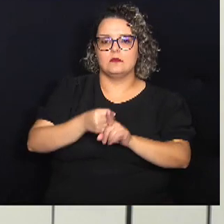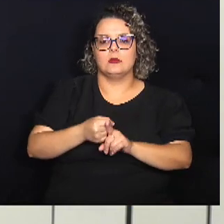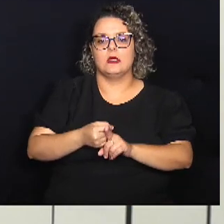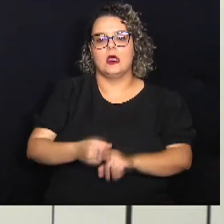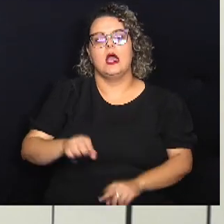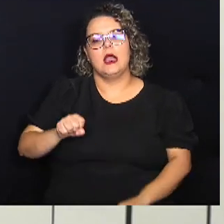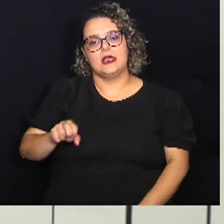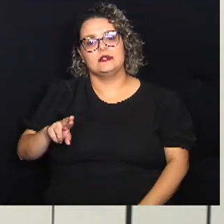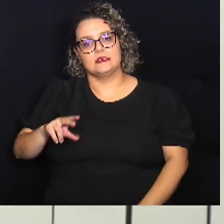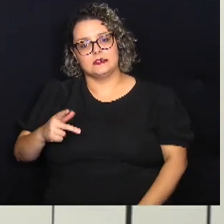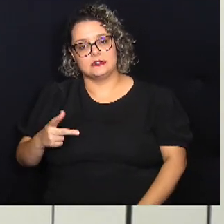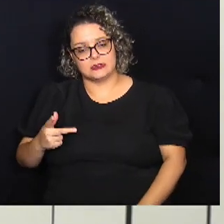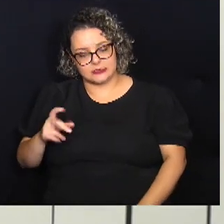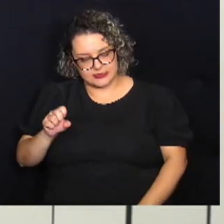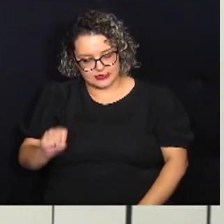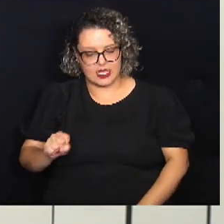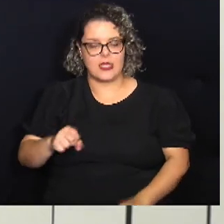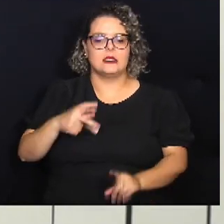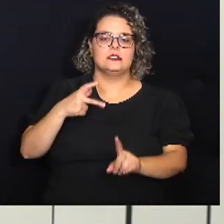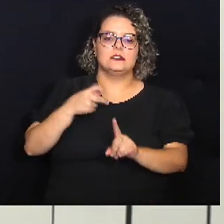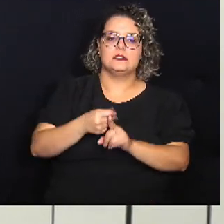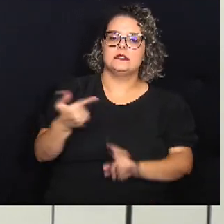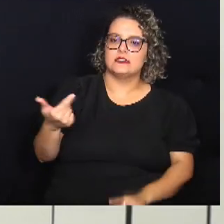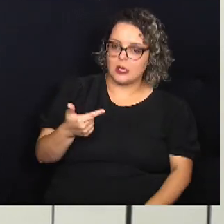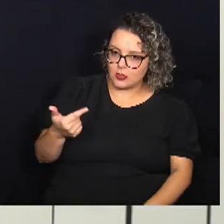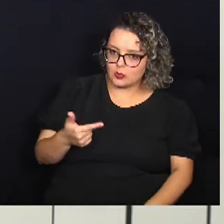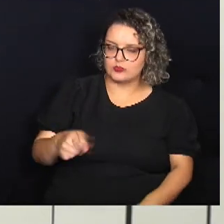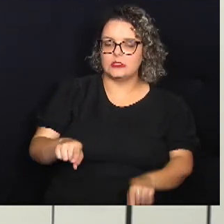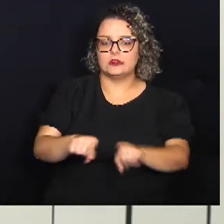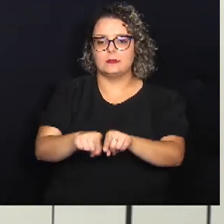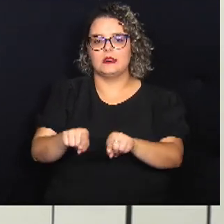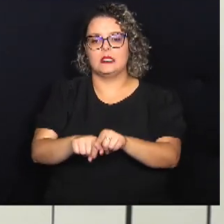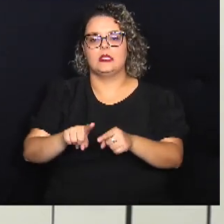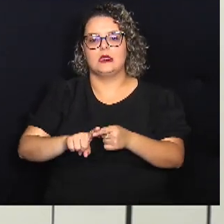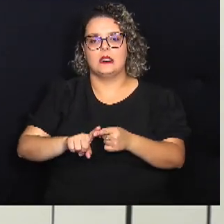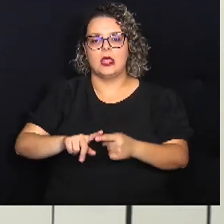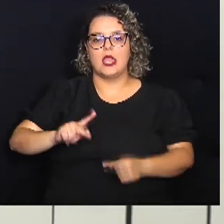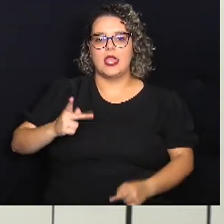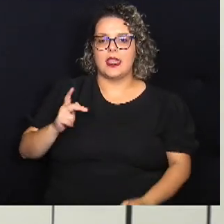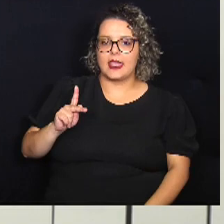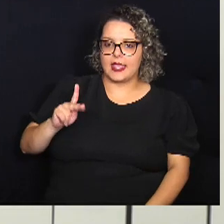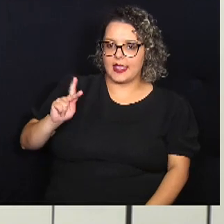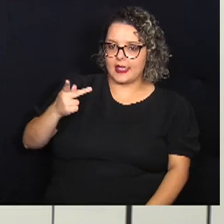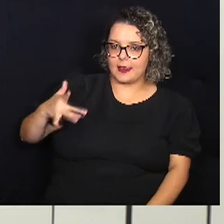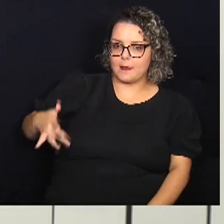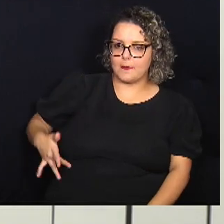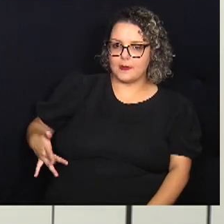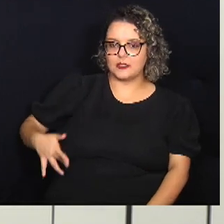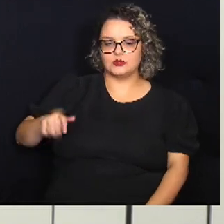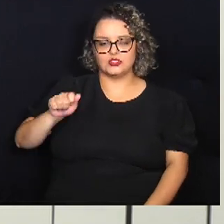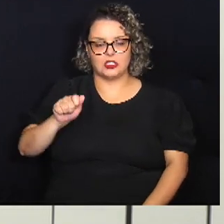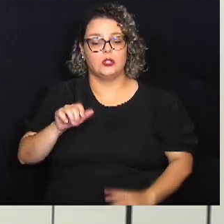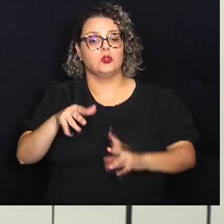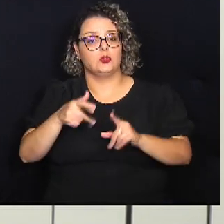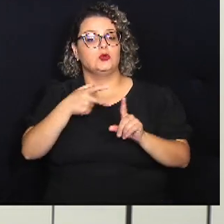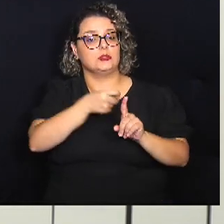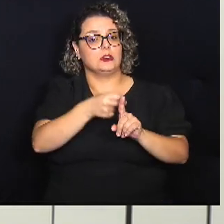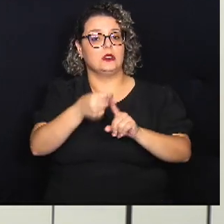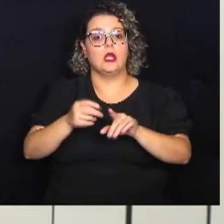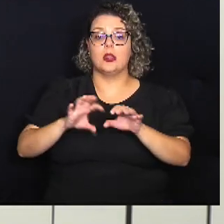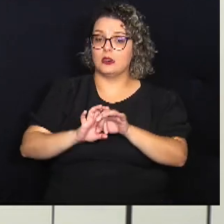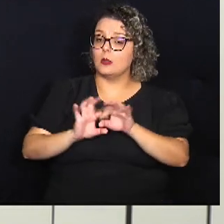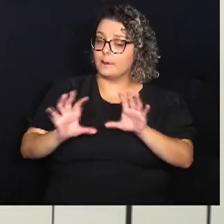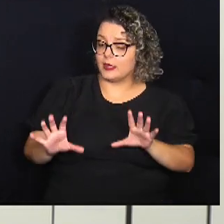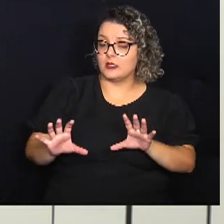a segunda dose, além, claro, de hepatite A. Todas essas doses também estão disponíveis